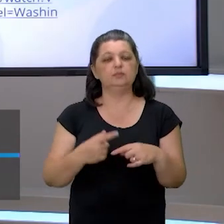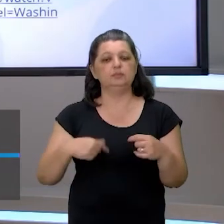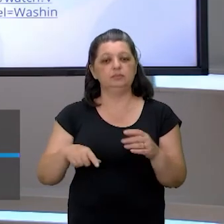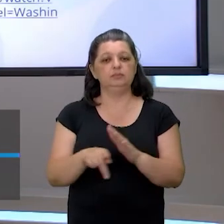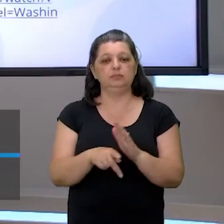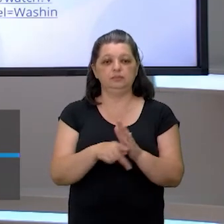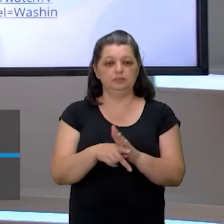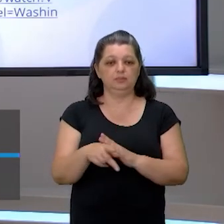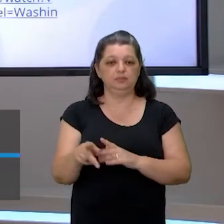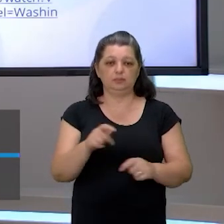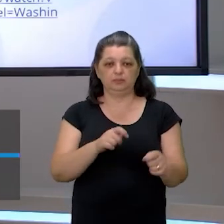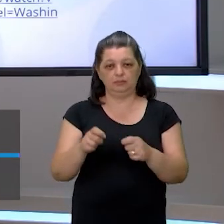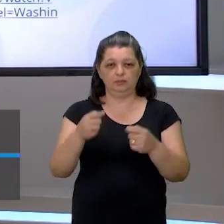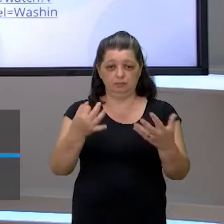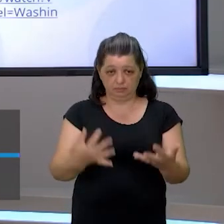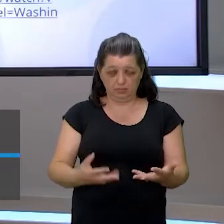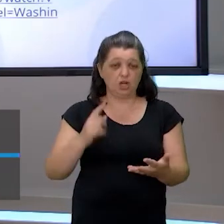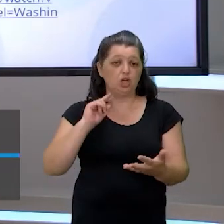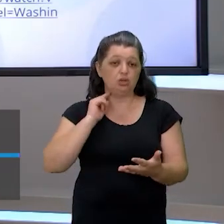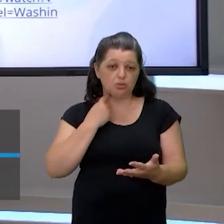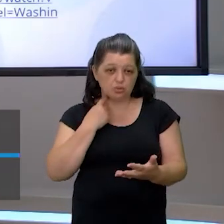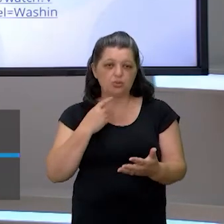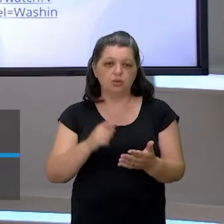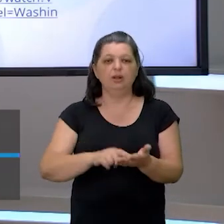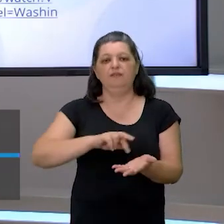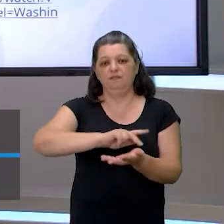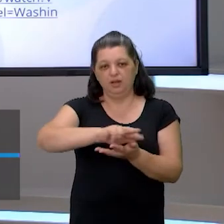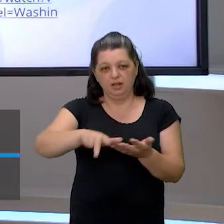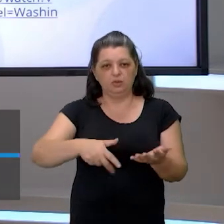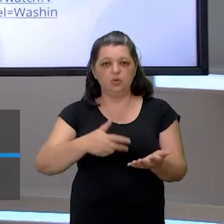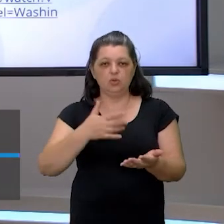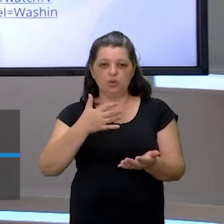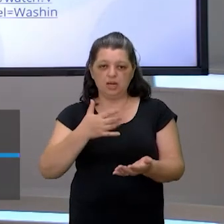e com águas poluídas. Então, uma série de verminoses, uma série de